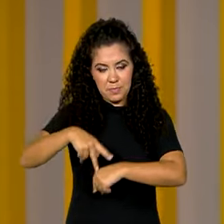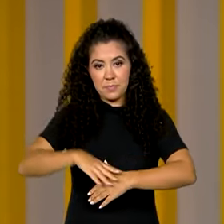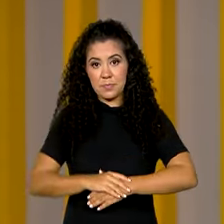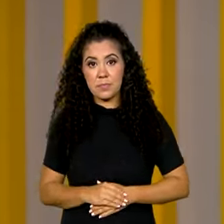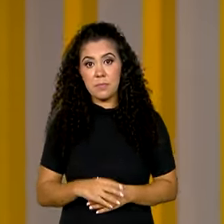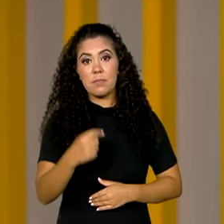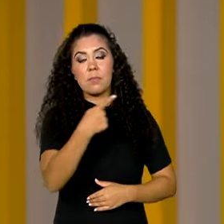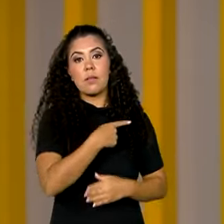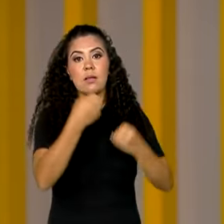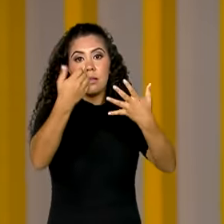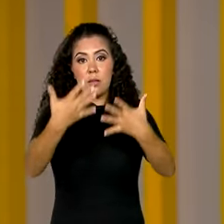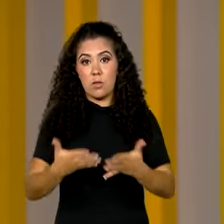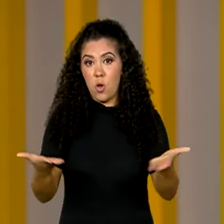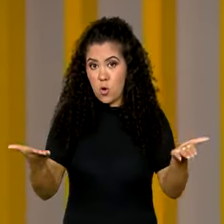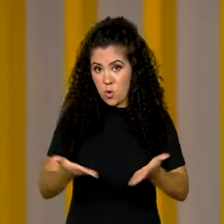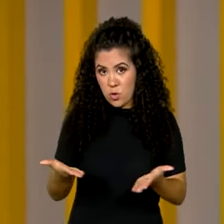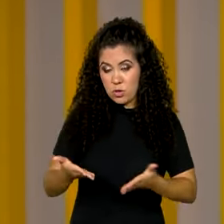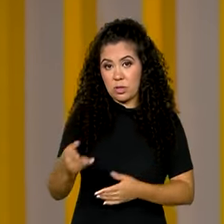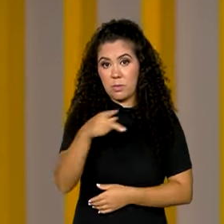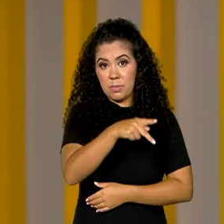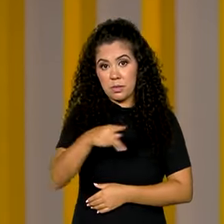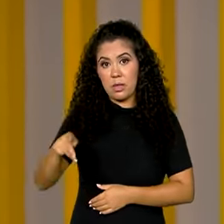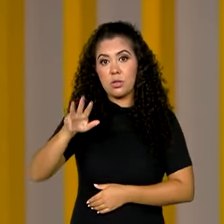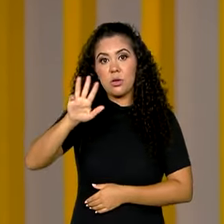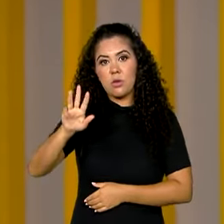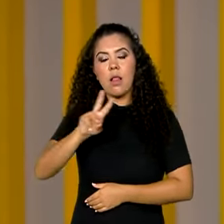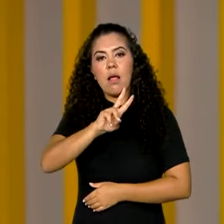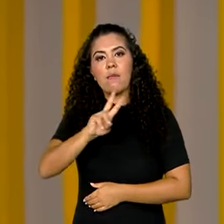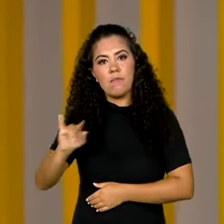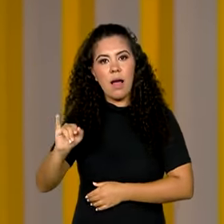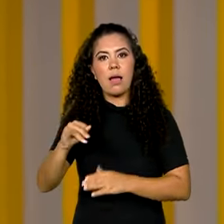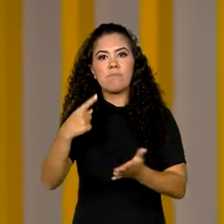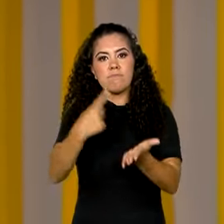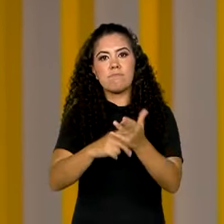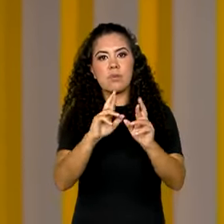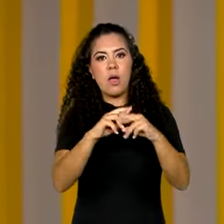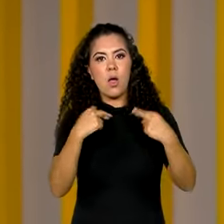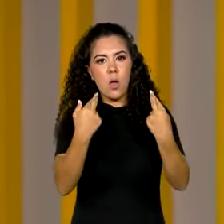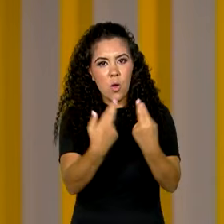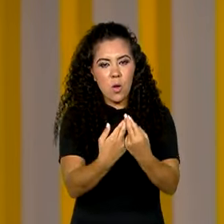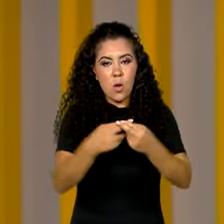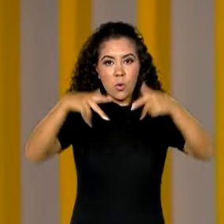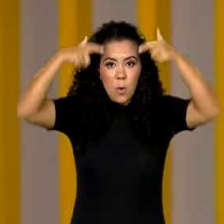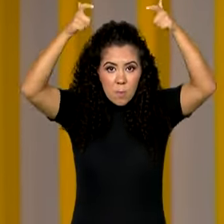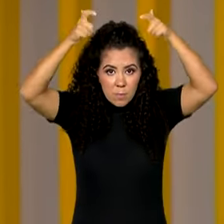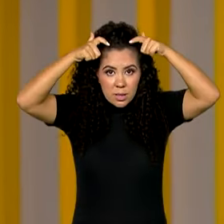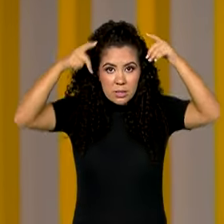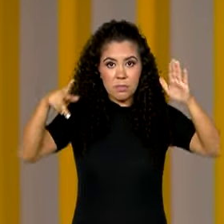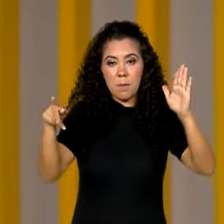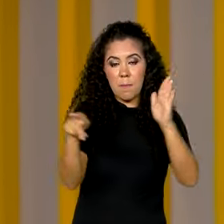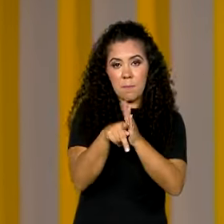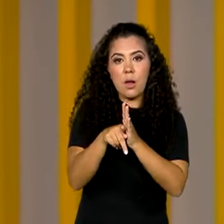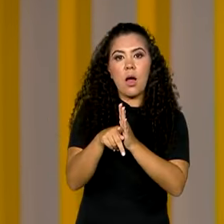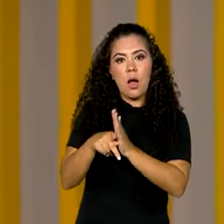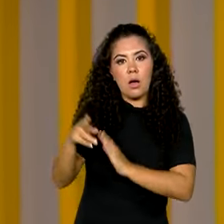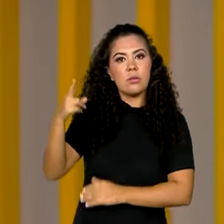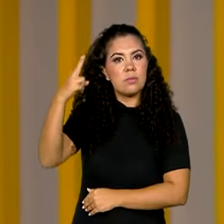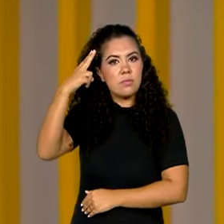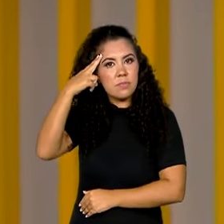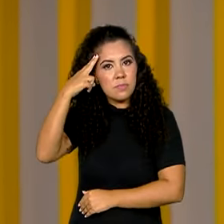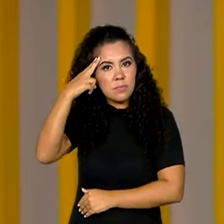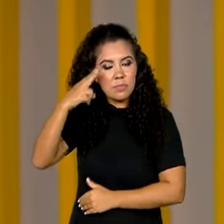o presidente vai ser recebido pelo primeiro-ministro e príncipe herdeiro da Arábia Saudita, Mohammed bin